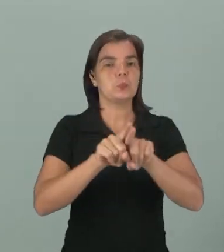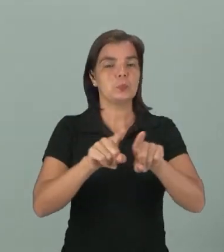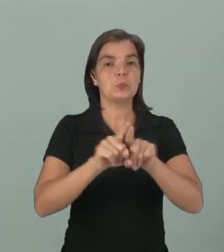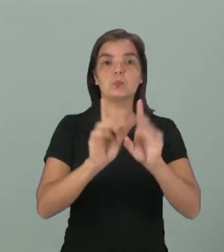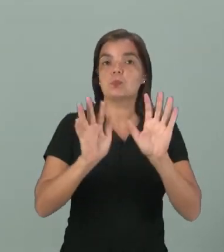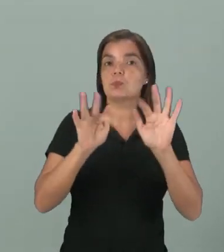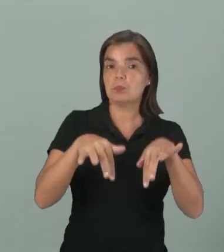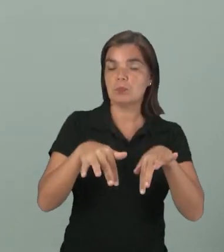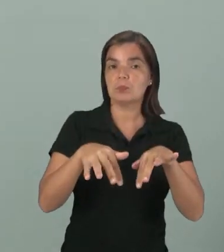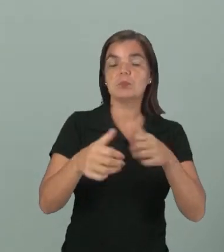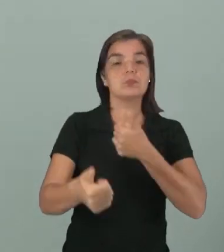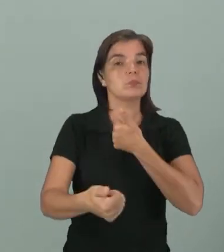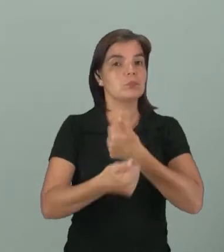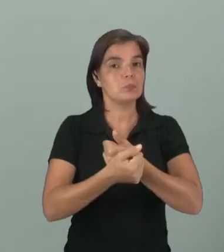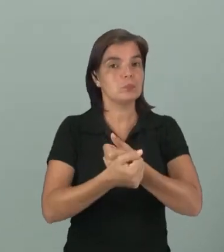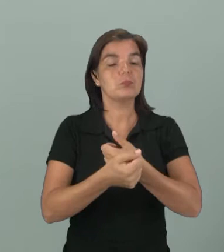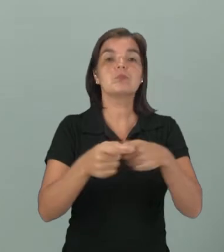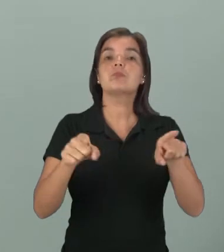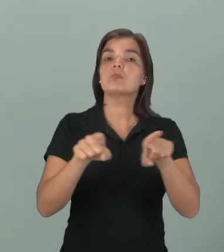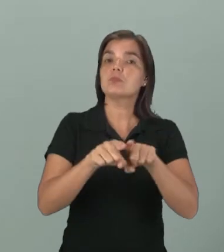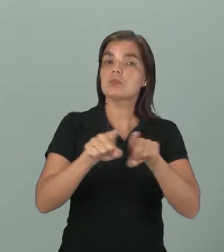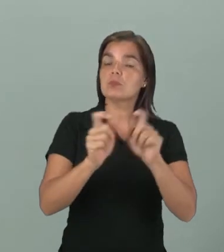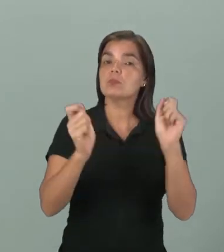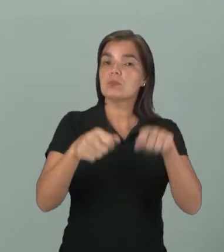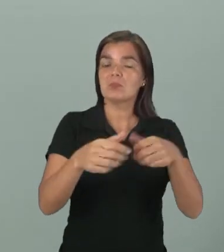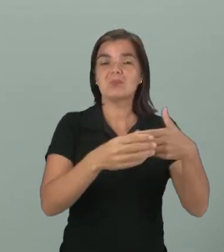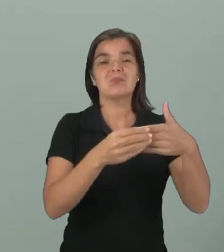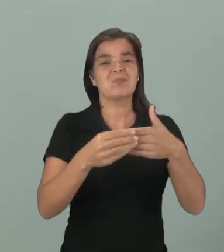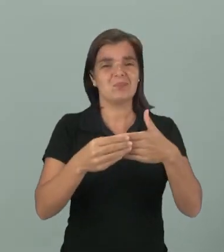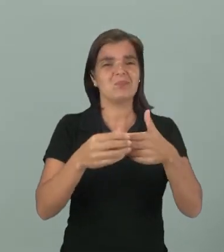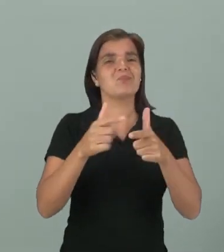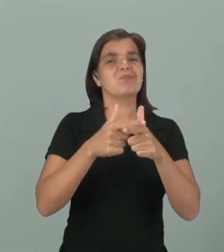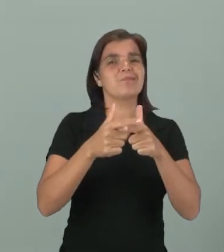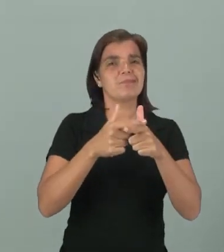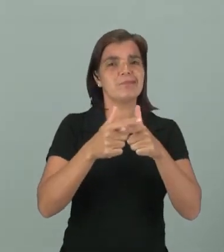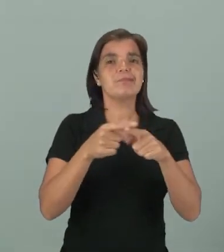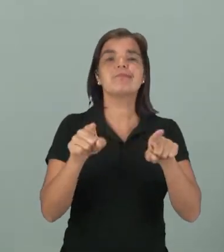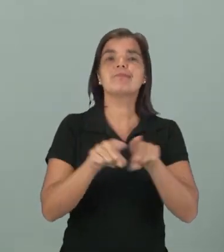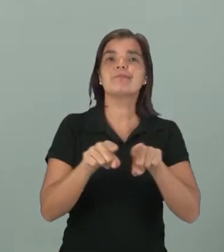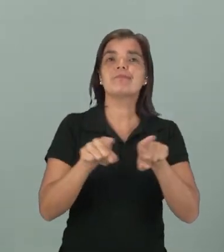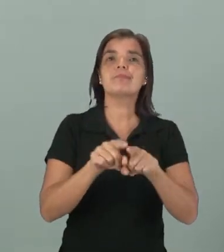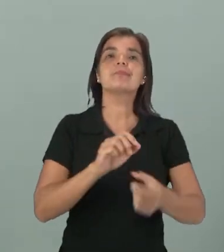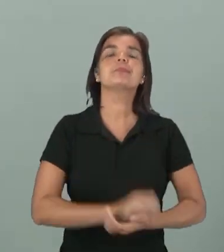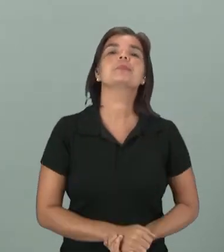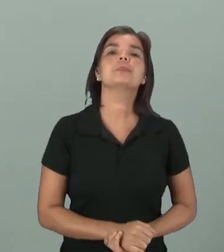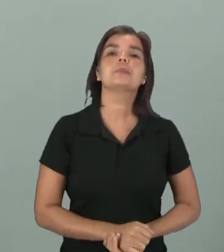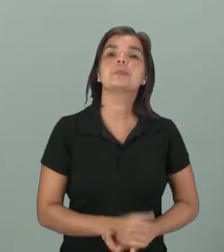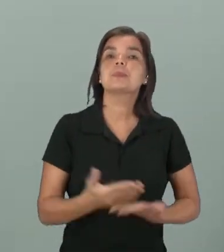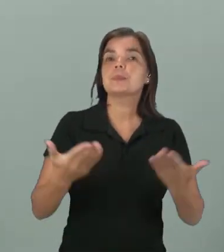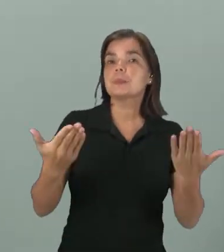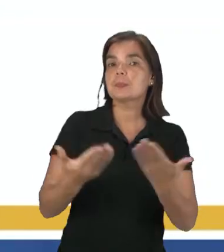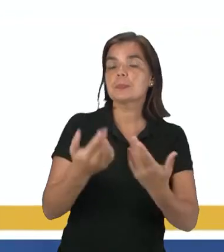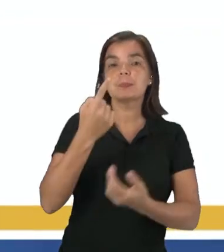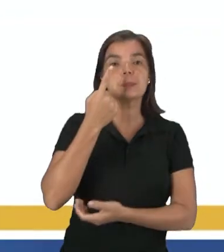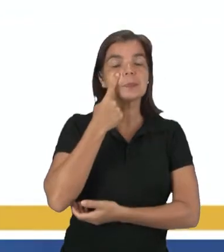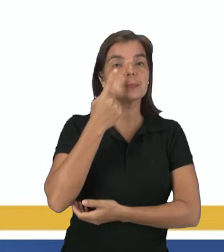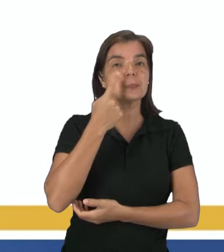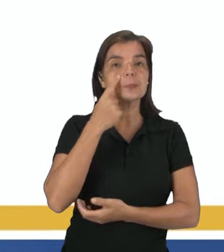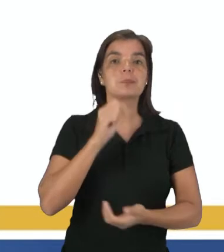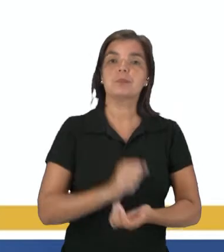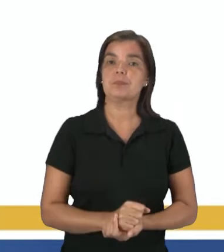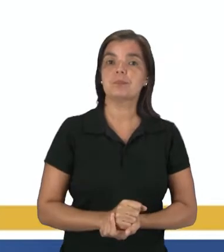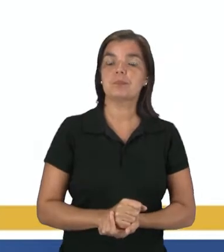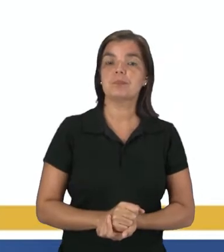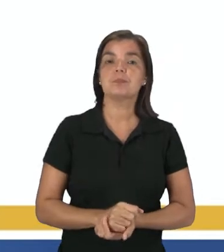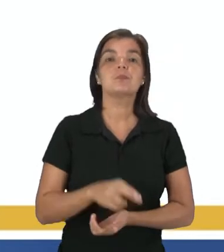um fim bem próximo, eles ainda podem trazer uma série de danos, tá? E aqui a gente entra aí